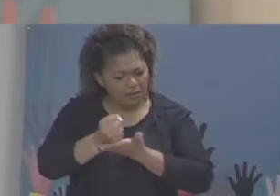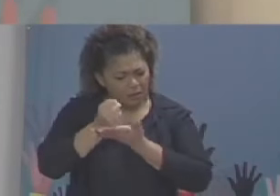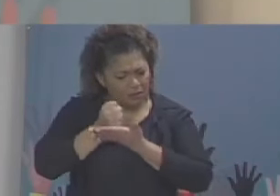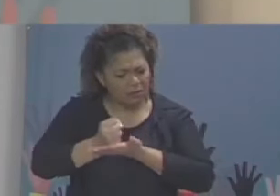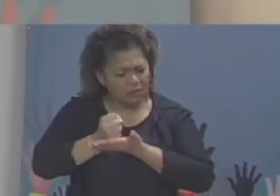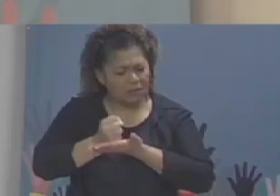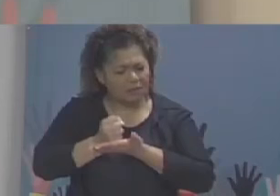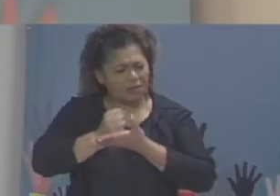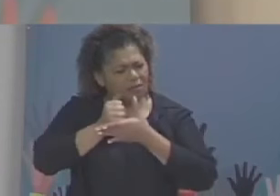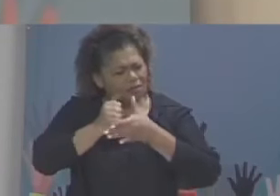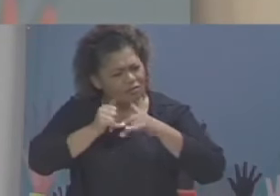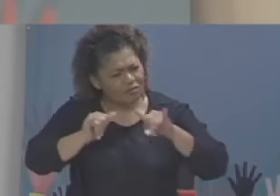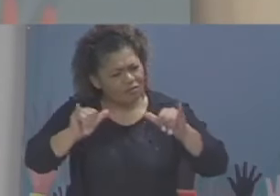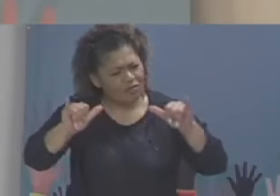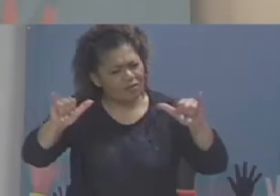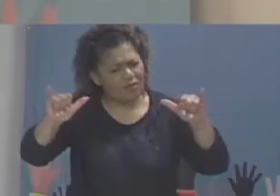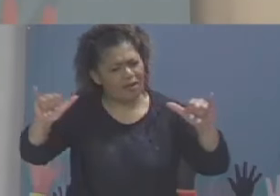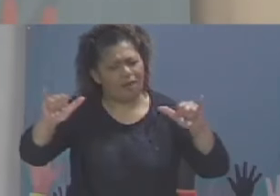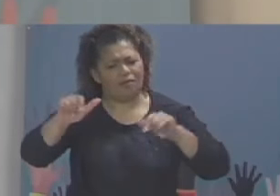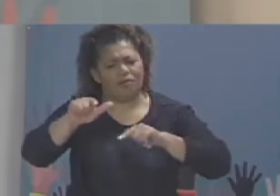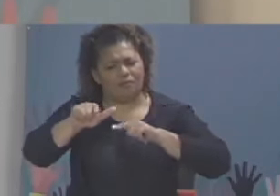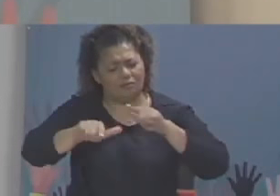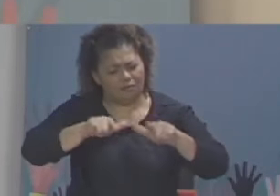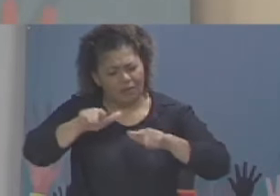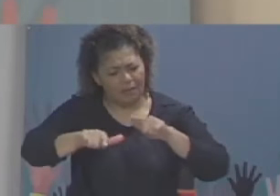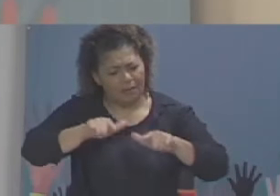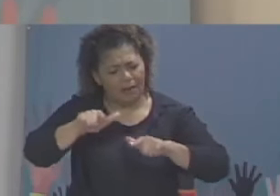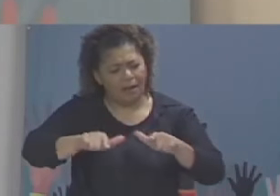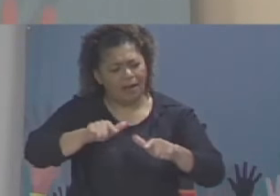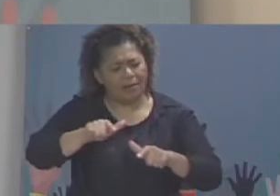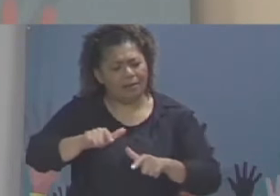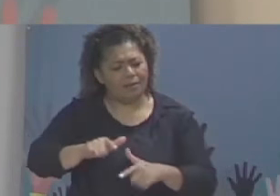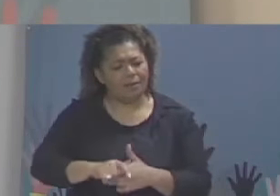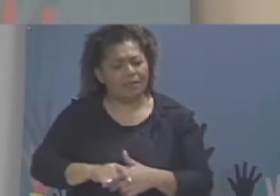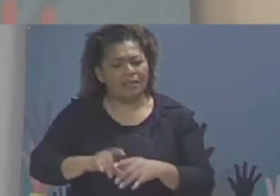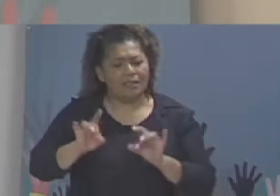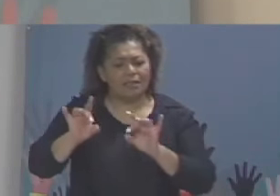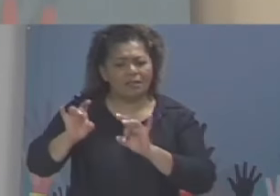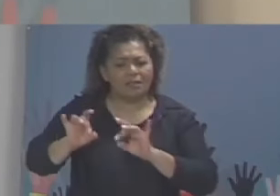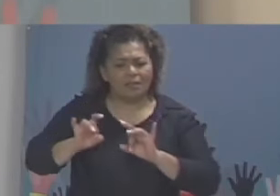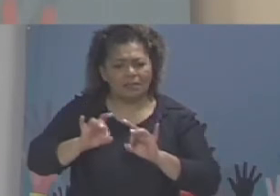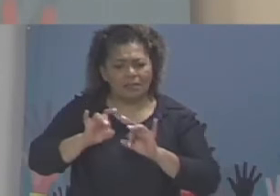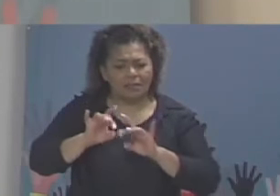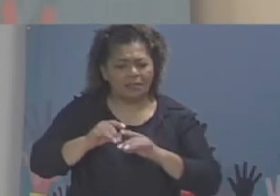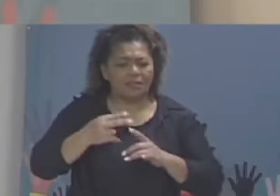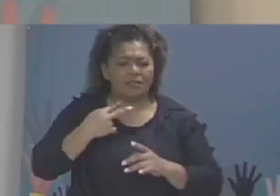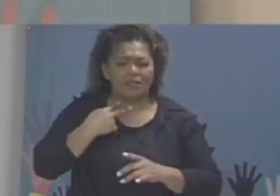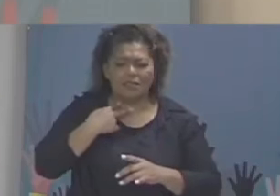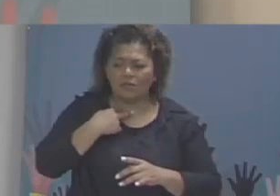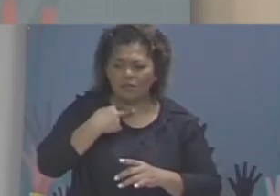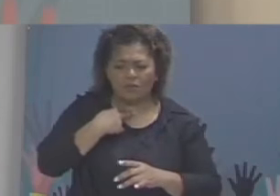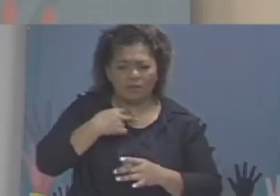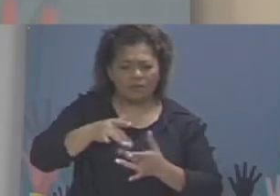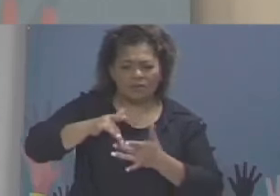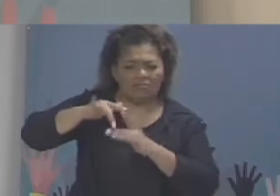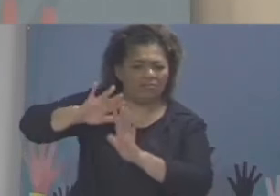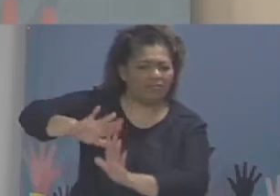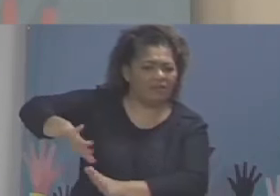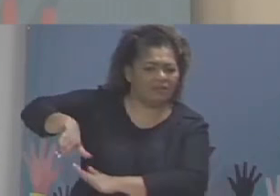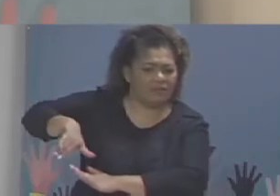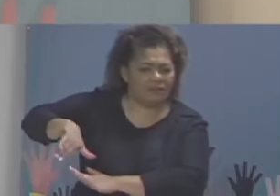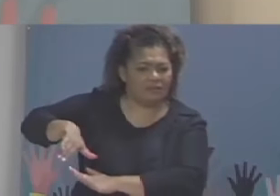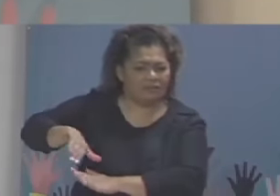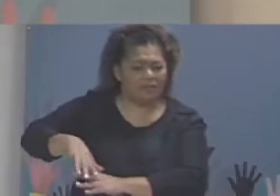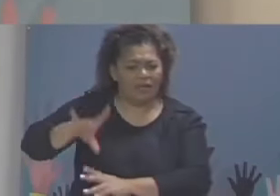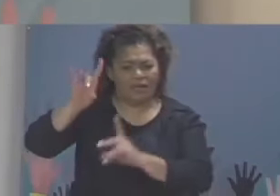divulgar os nossos serviços, o que não está na vitrine não é vendido. E terceiro momento, que causas sociais elas não podem jamais ser descartadas. Já falei que direito não é teleológico,